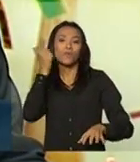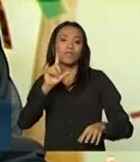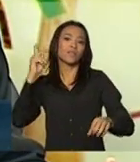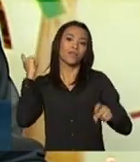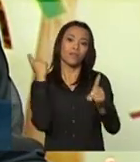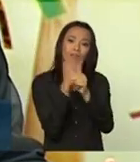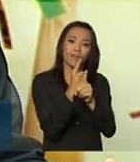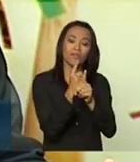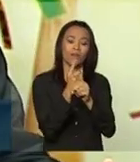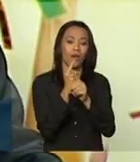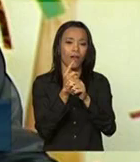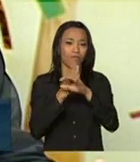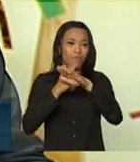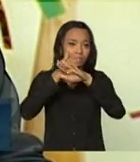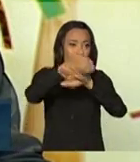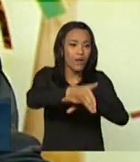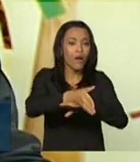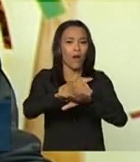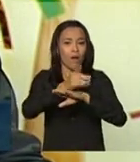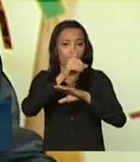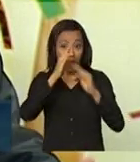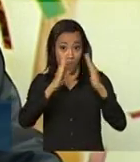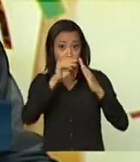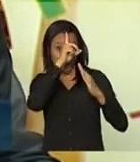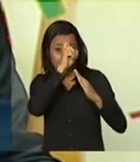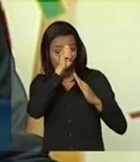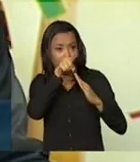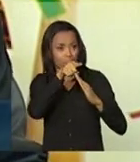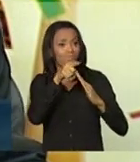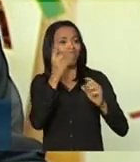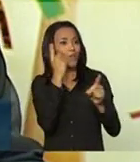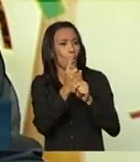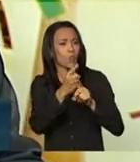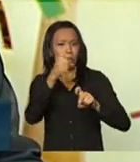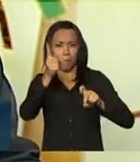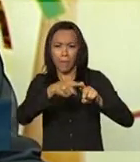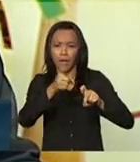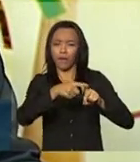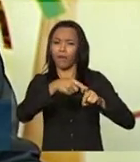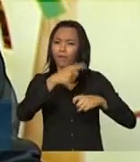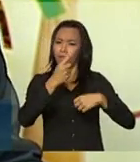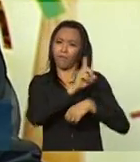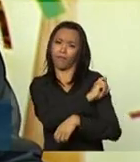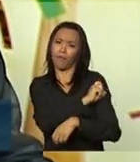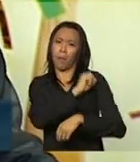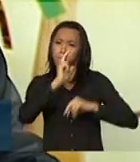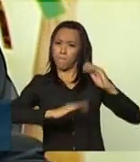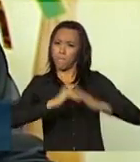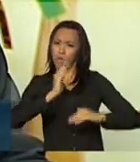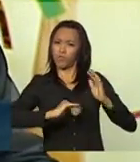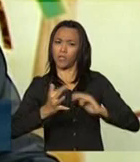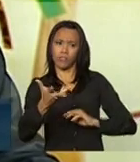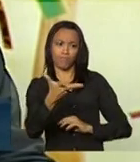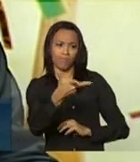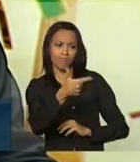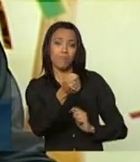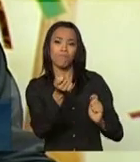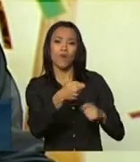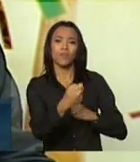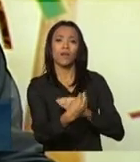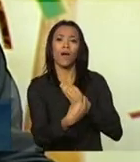rede pronta, qualificada, para poder recepcionar cada um dos usuários e usuárias do Sistema